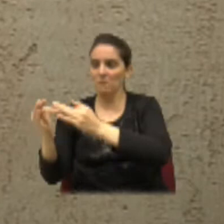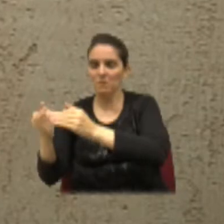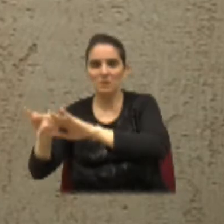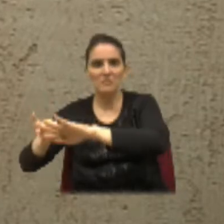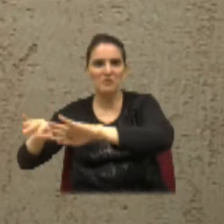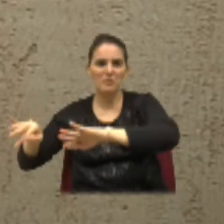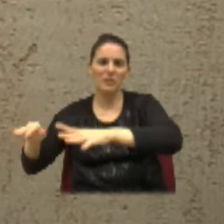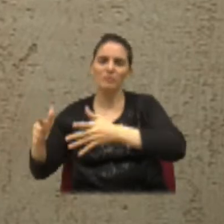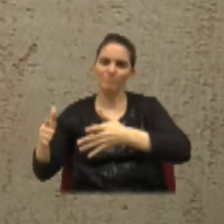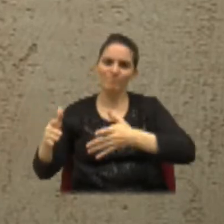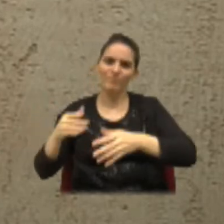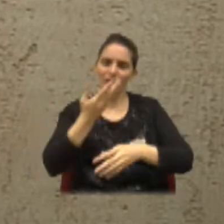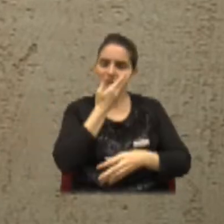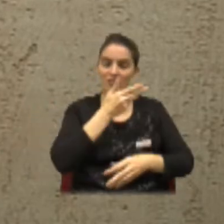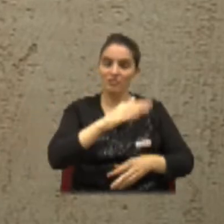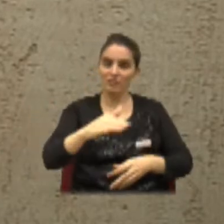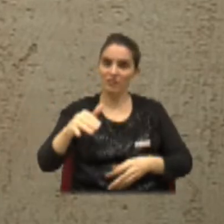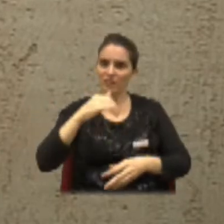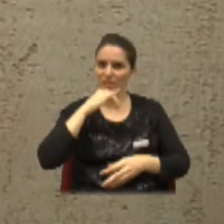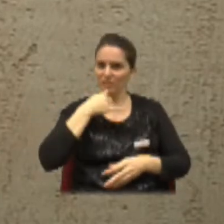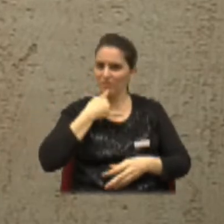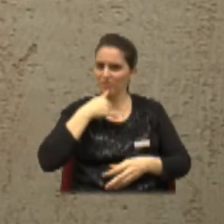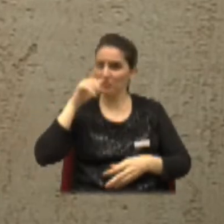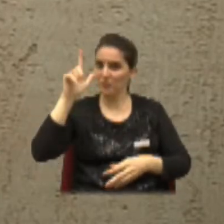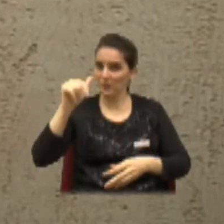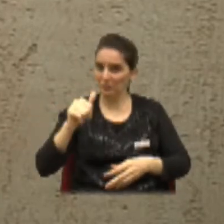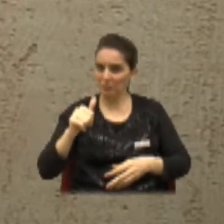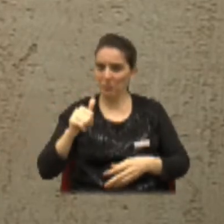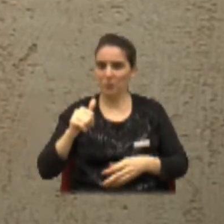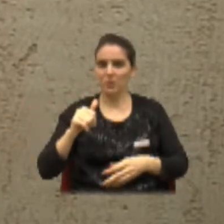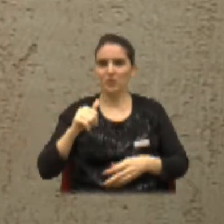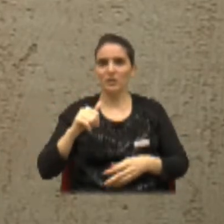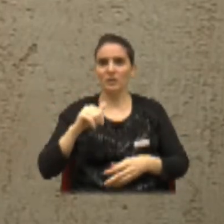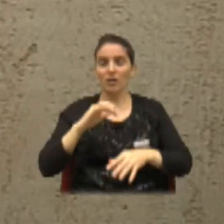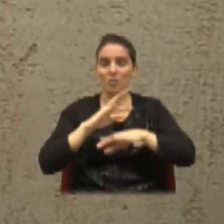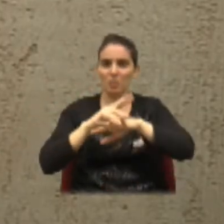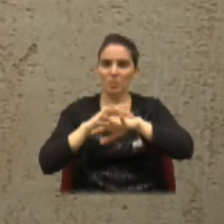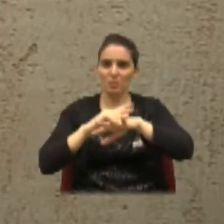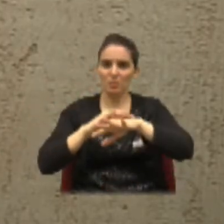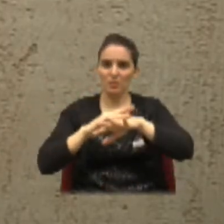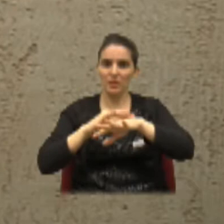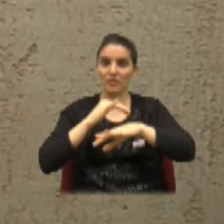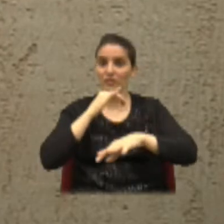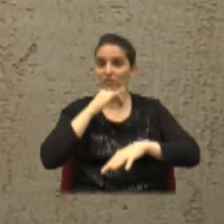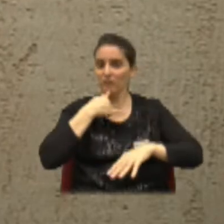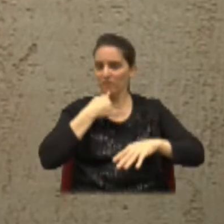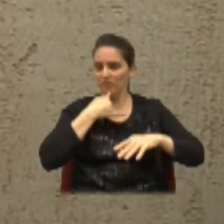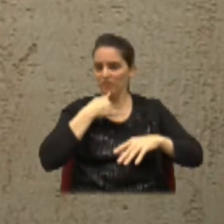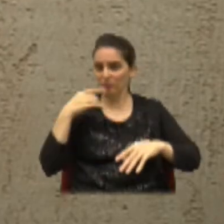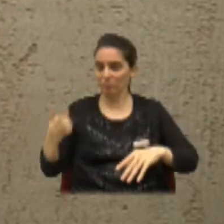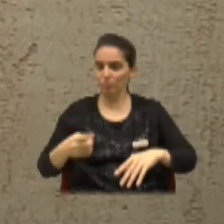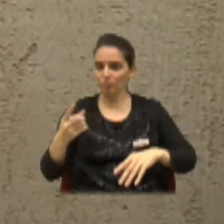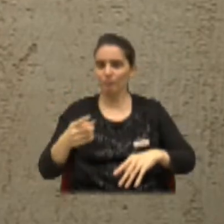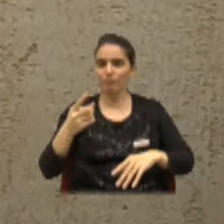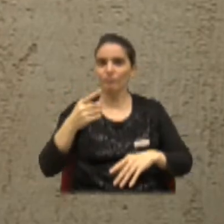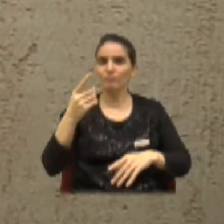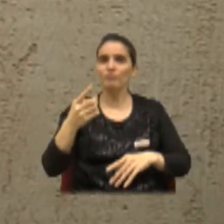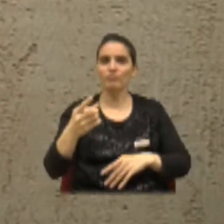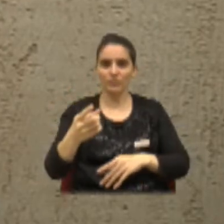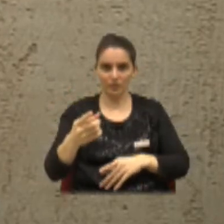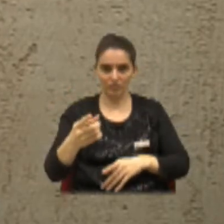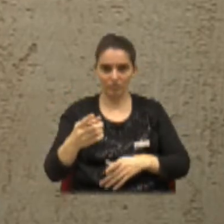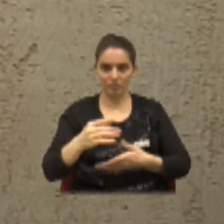Lembrar que depois os transtornos de depressão, entre outros, que hoje no Brasil é a terceira maior causa, se não me engano, de